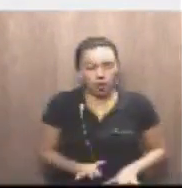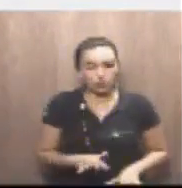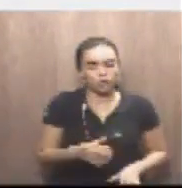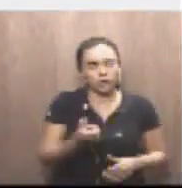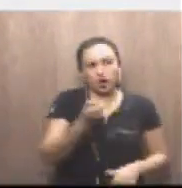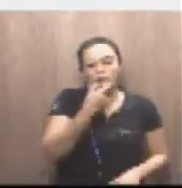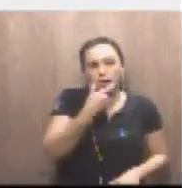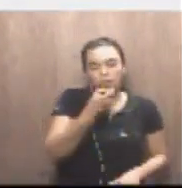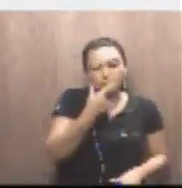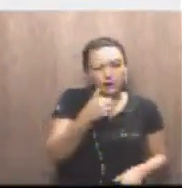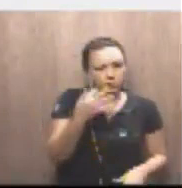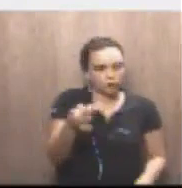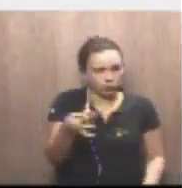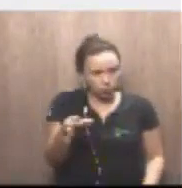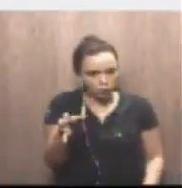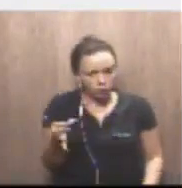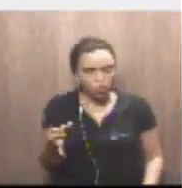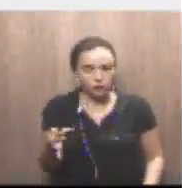né,